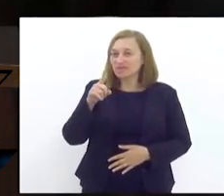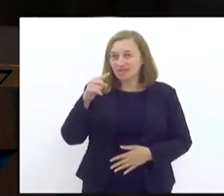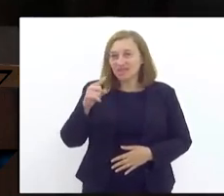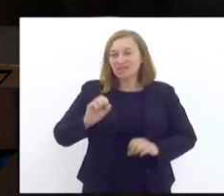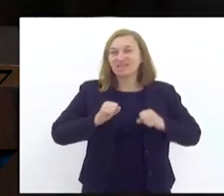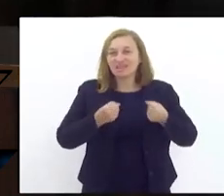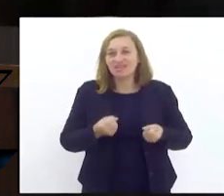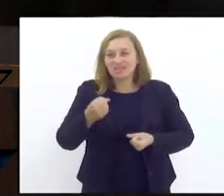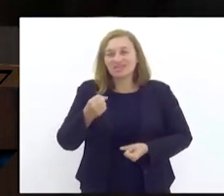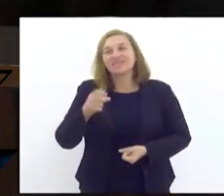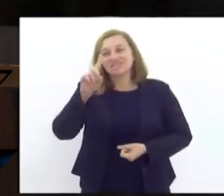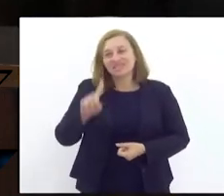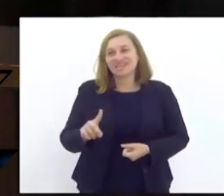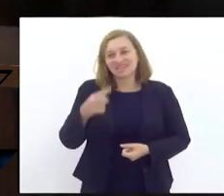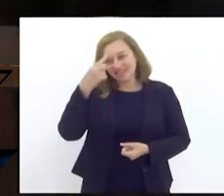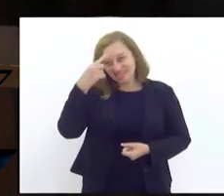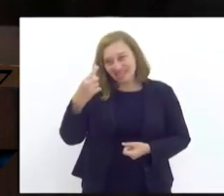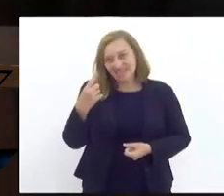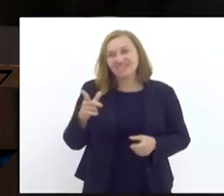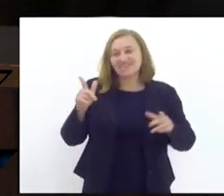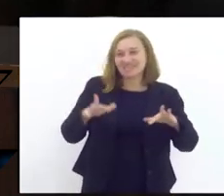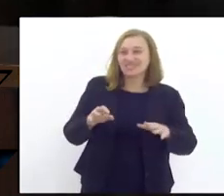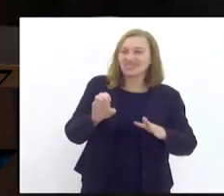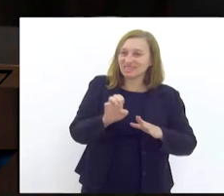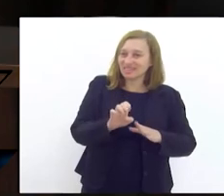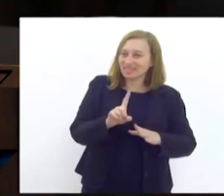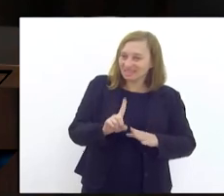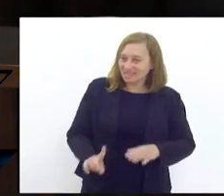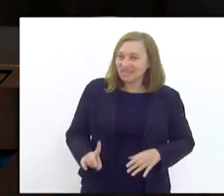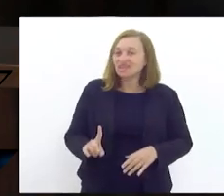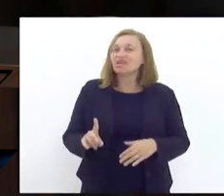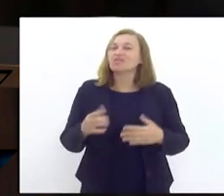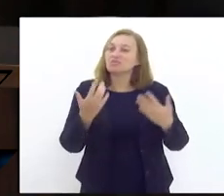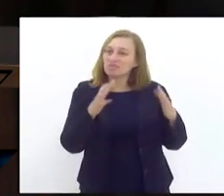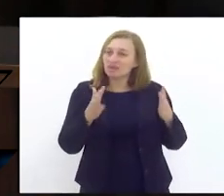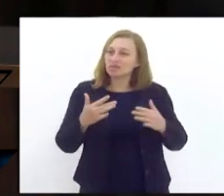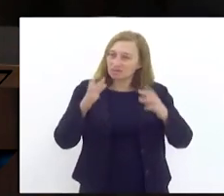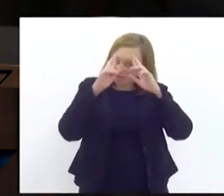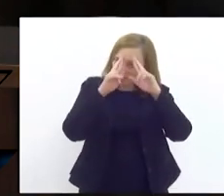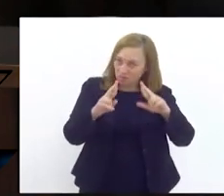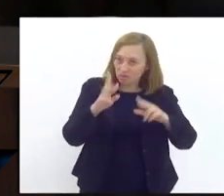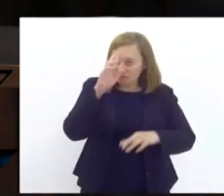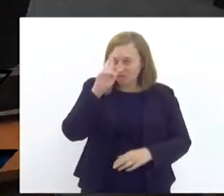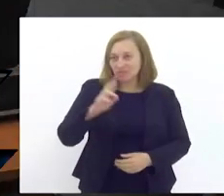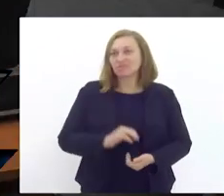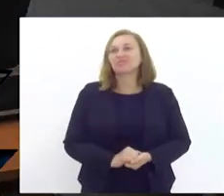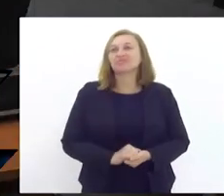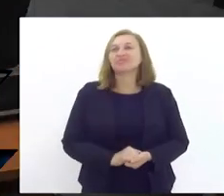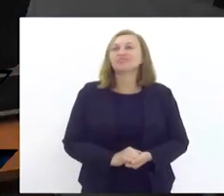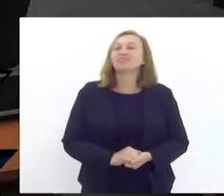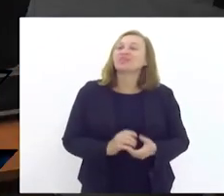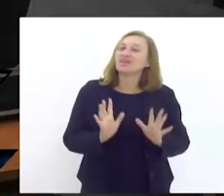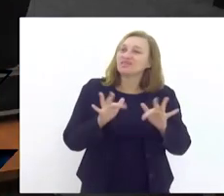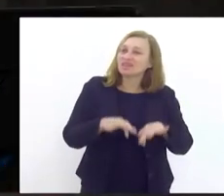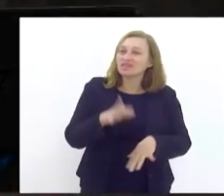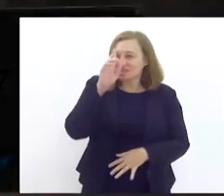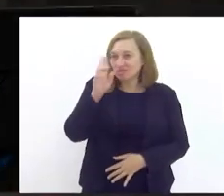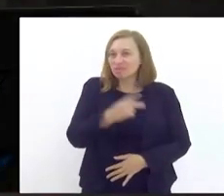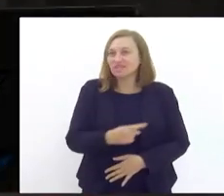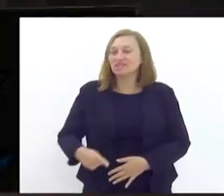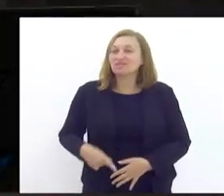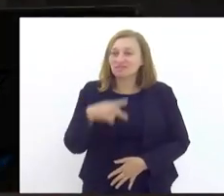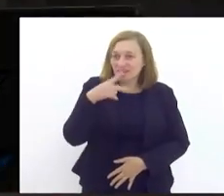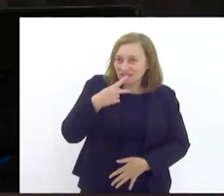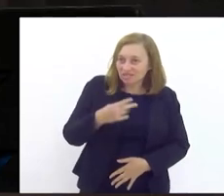ideias e a Democracia diferente da Extrema direita mas fica aqui a minha saudação e meu respeito a vossa excelência E aí termina o seu presidente dizendo